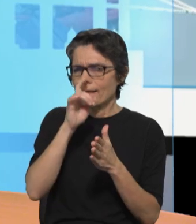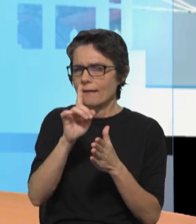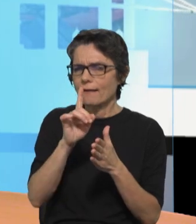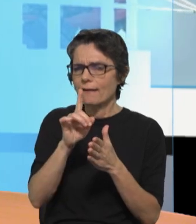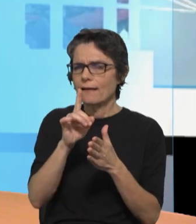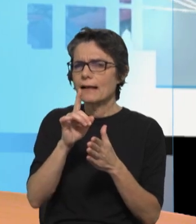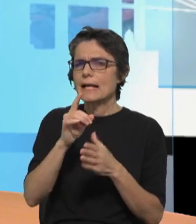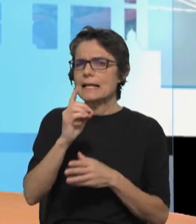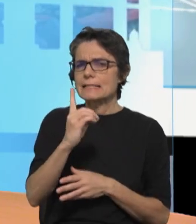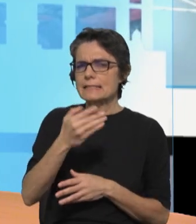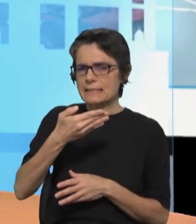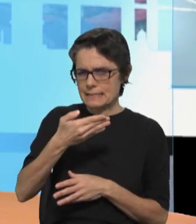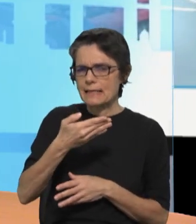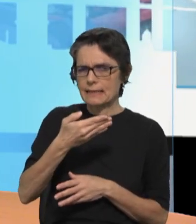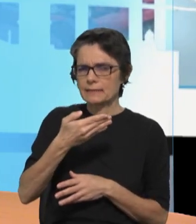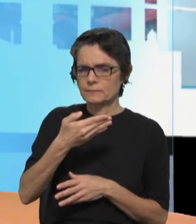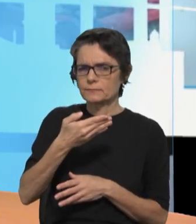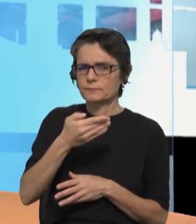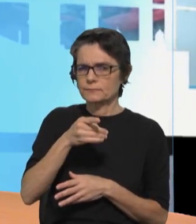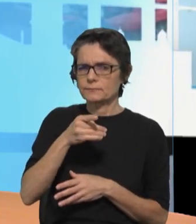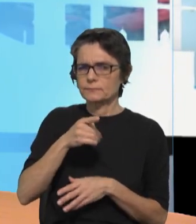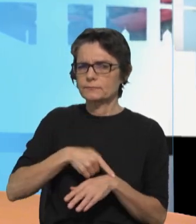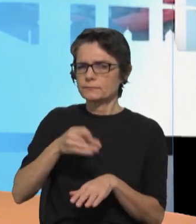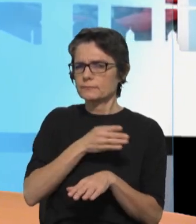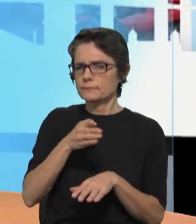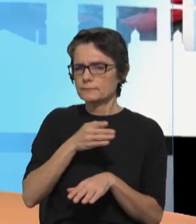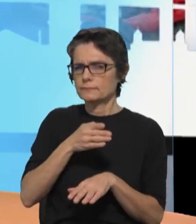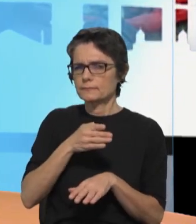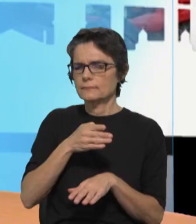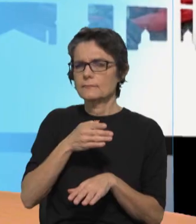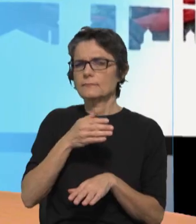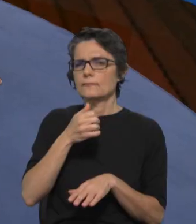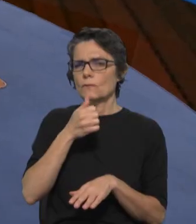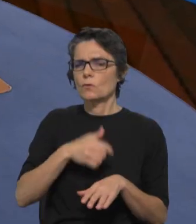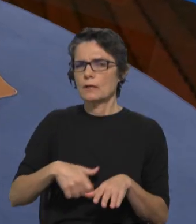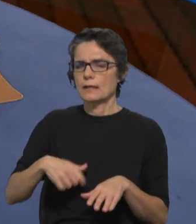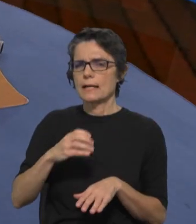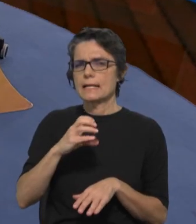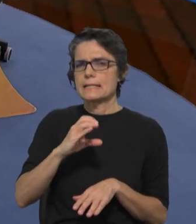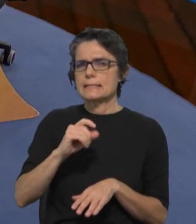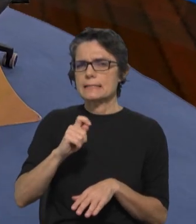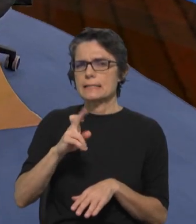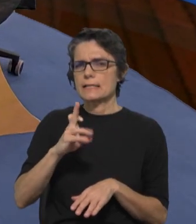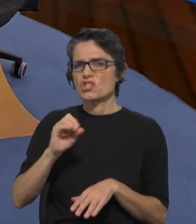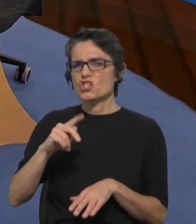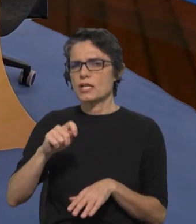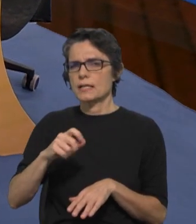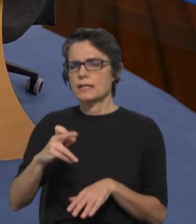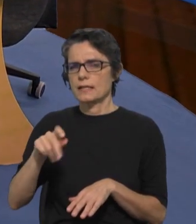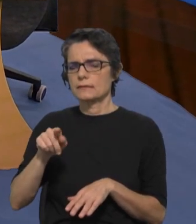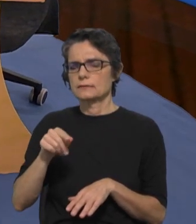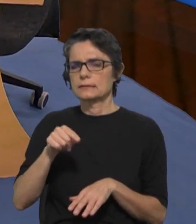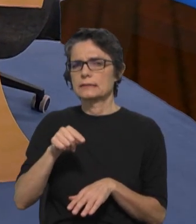em 67, ainda na época do cardeal Sergera, que ele terá manifestado a intenção